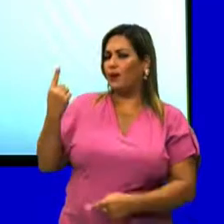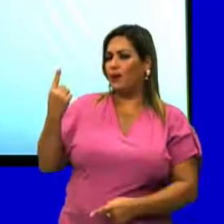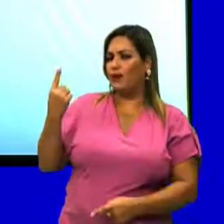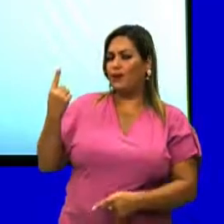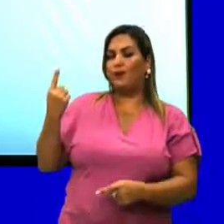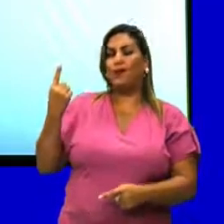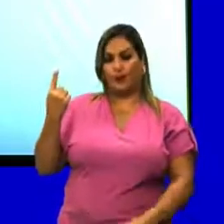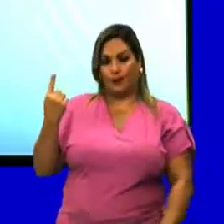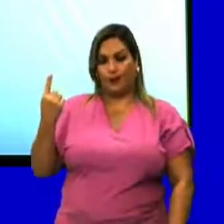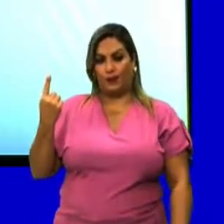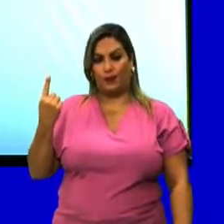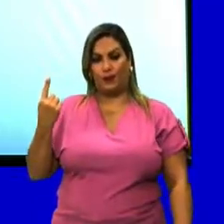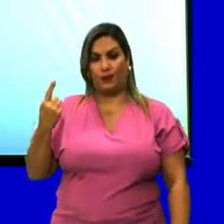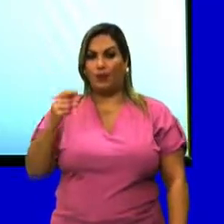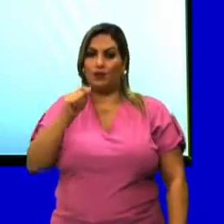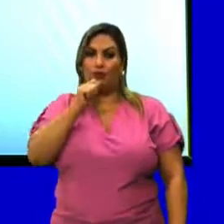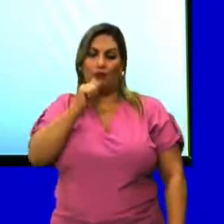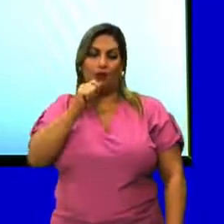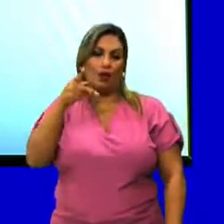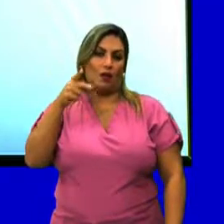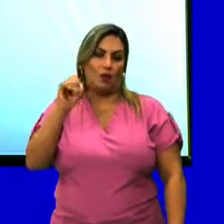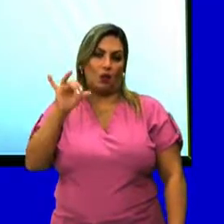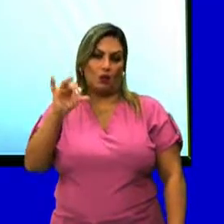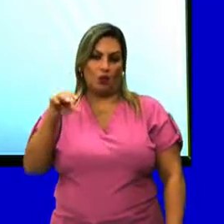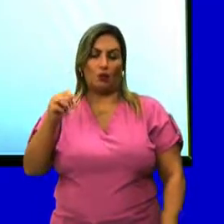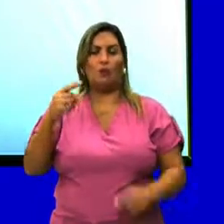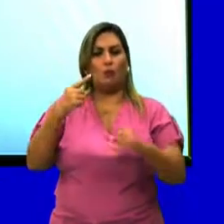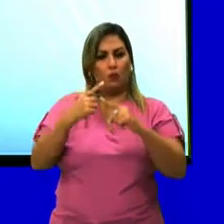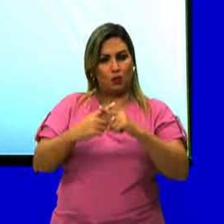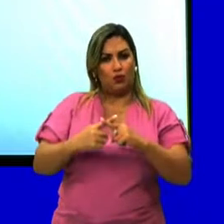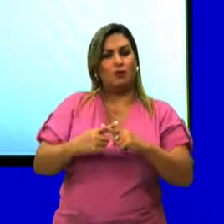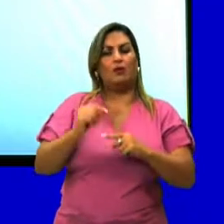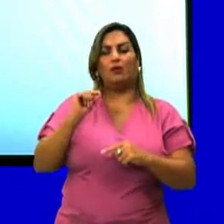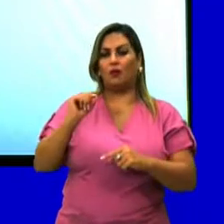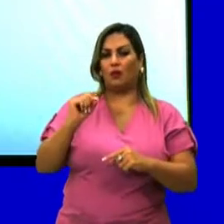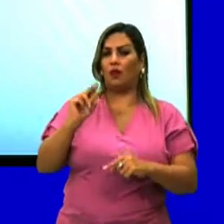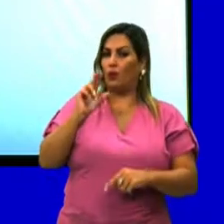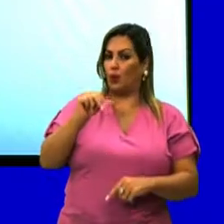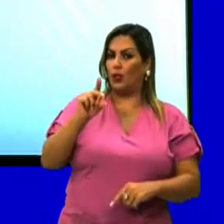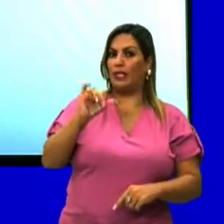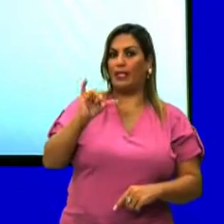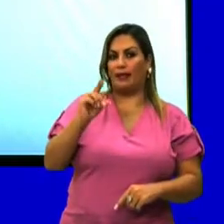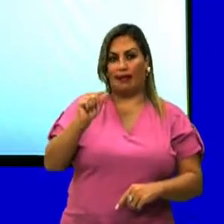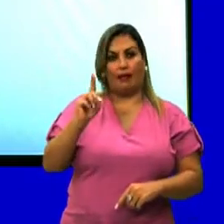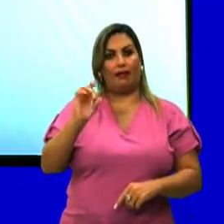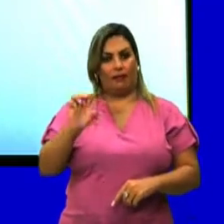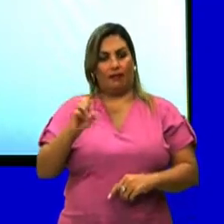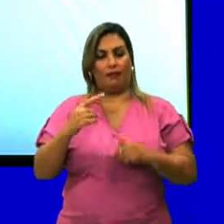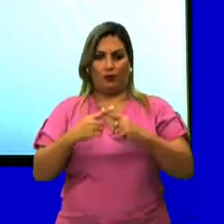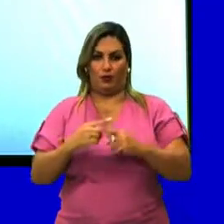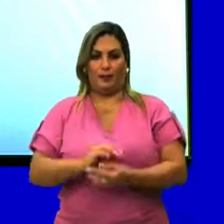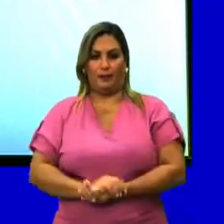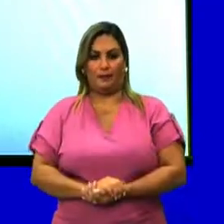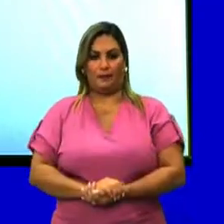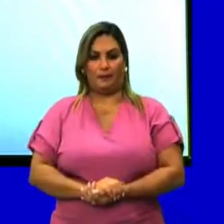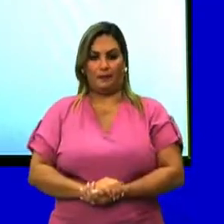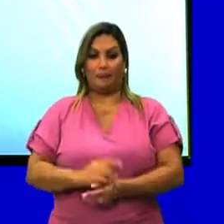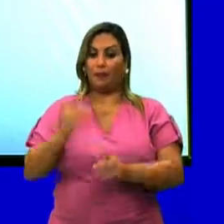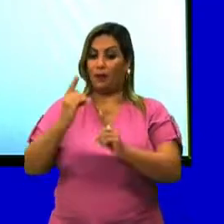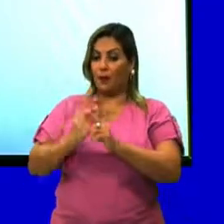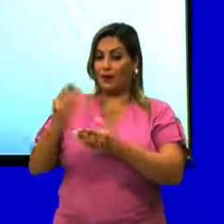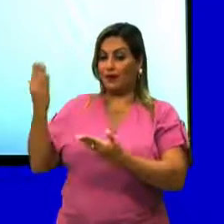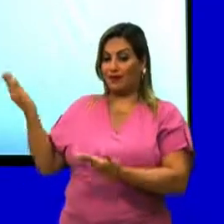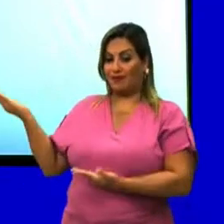Professora porque senão como não foi dado o polinômio ele é multiplicado pela Unidade tá então multipliquei